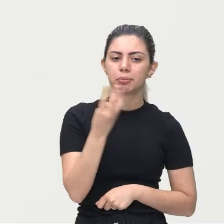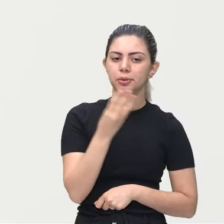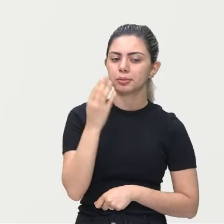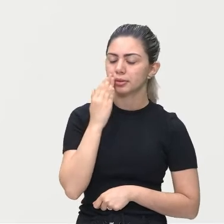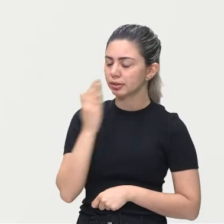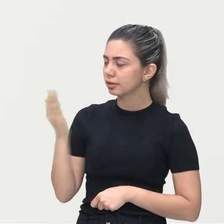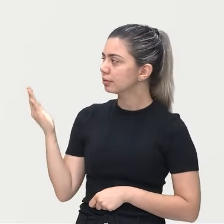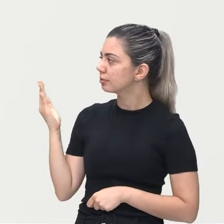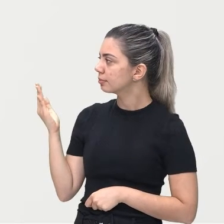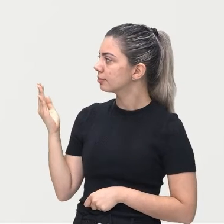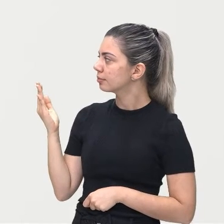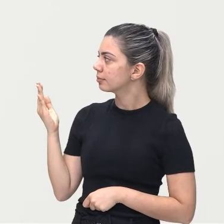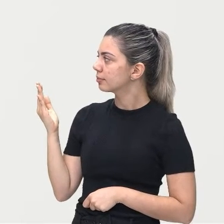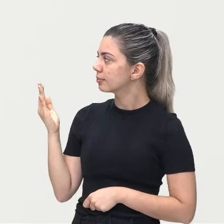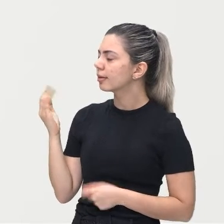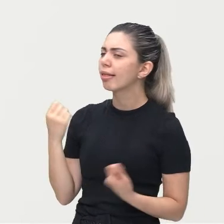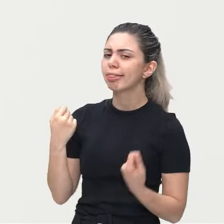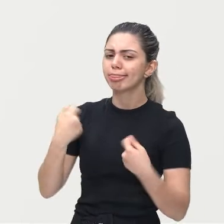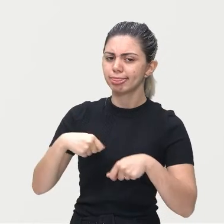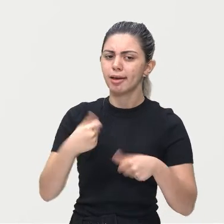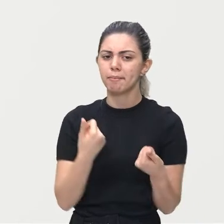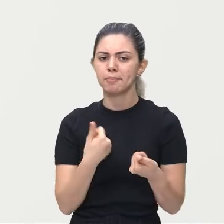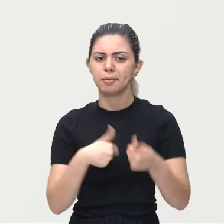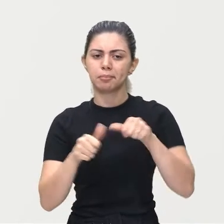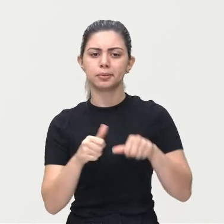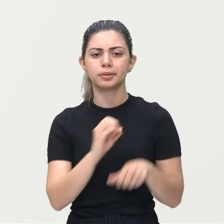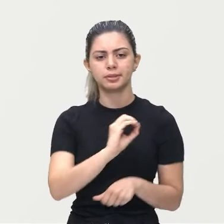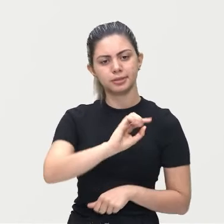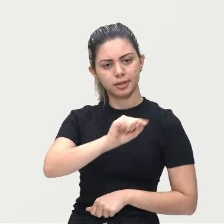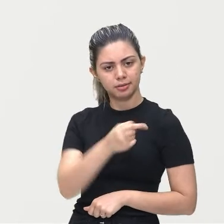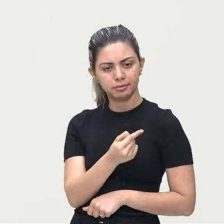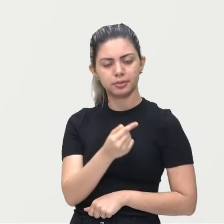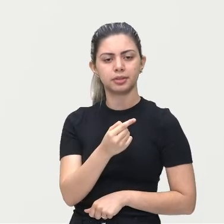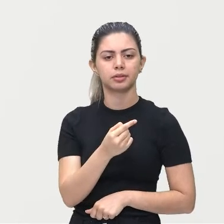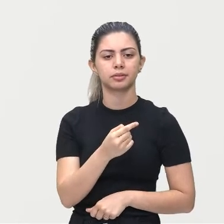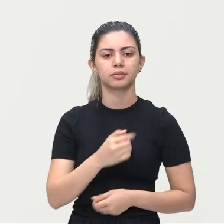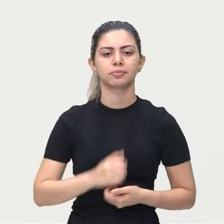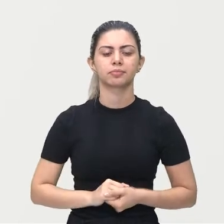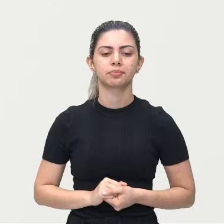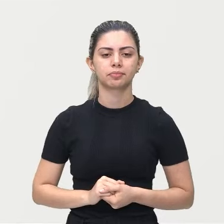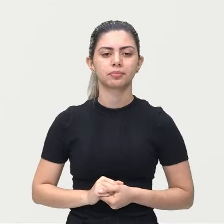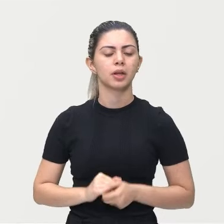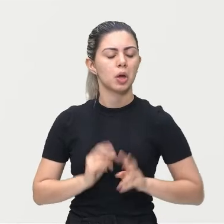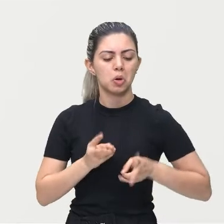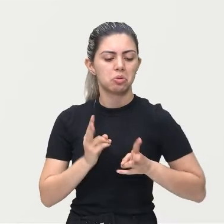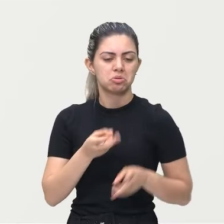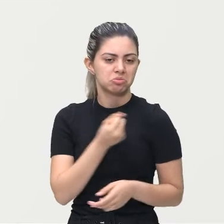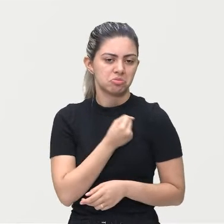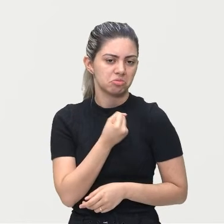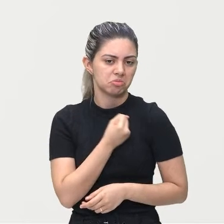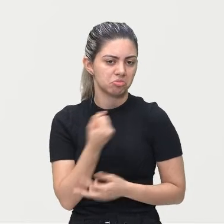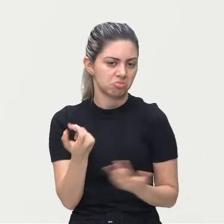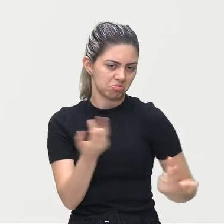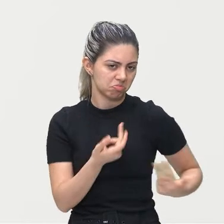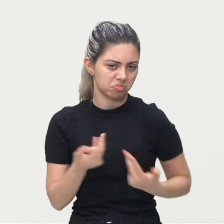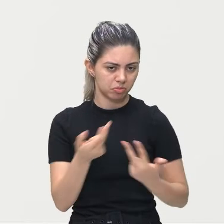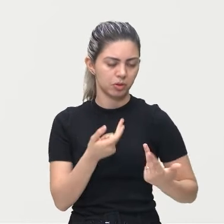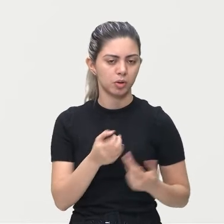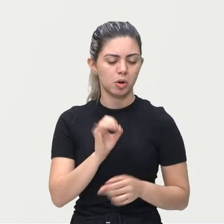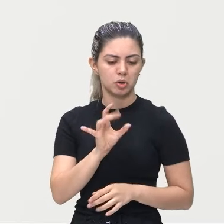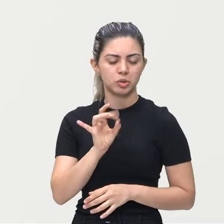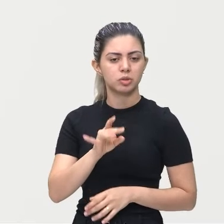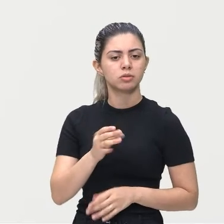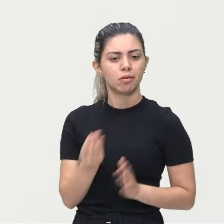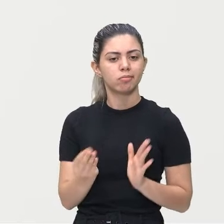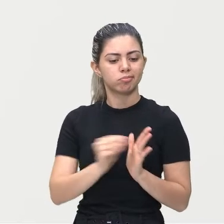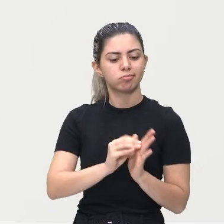eu posso transformar em algo decimal, colocando a vírgula e acrescentando os zeros. Ele vai continuar com o mesmo valor dele. Aqui só vai